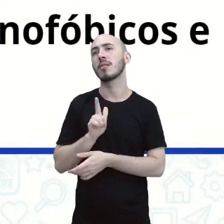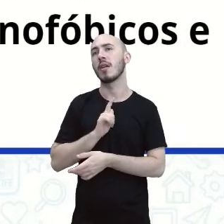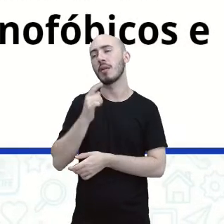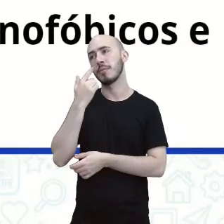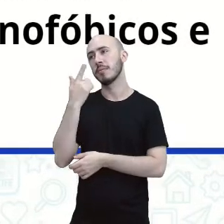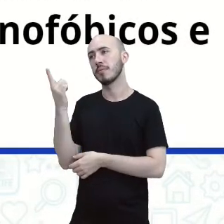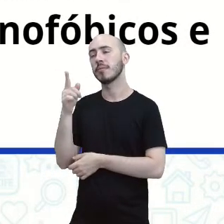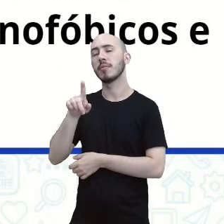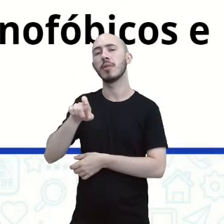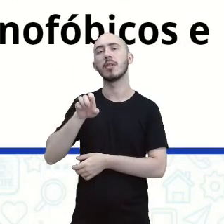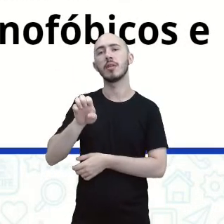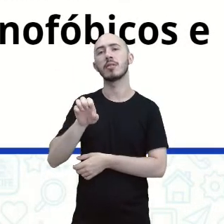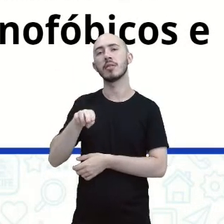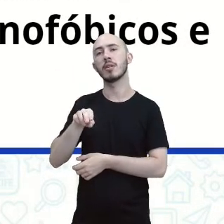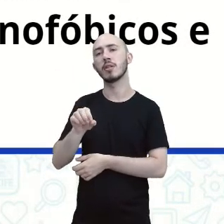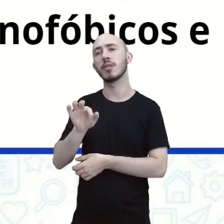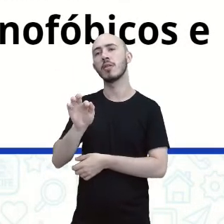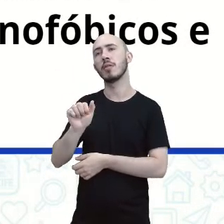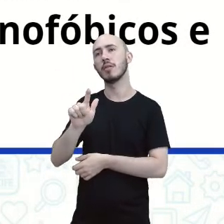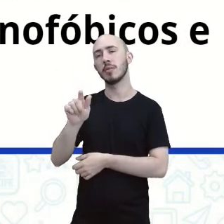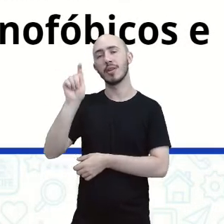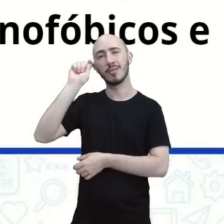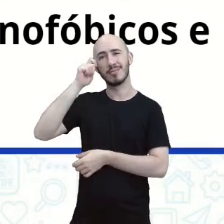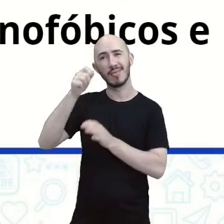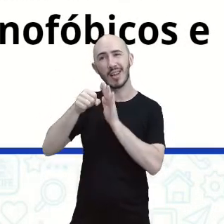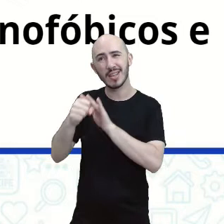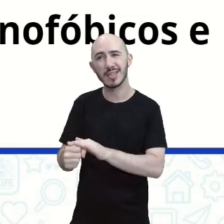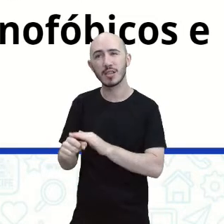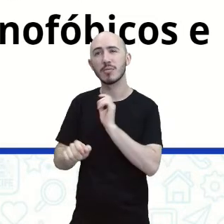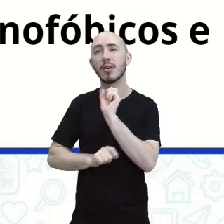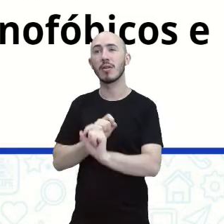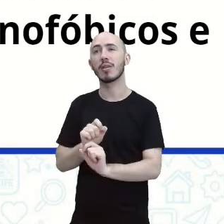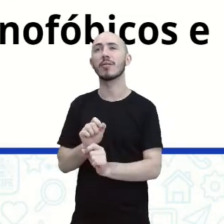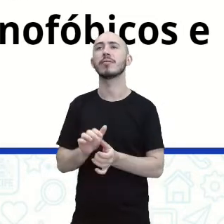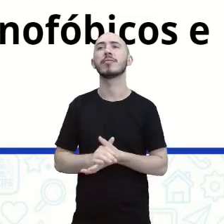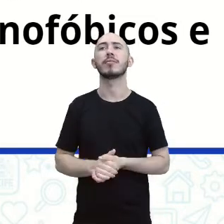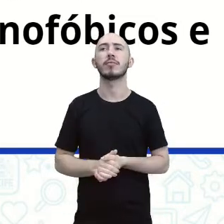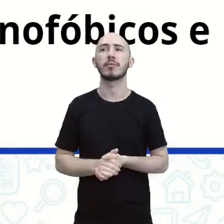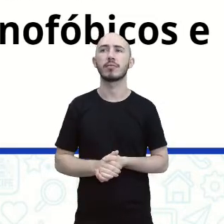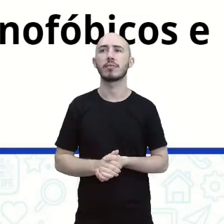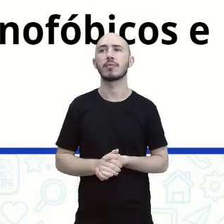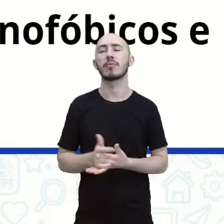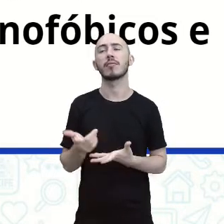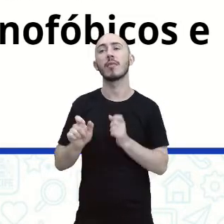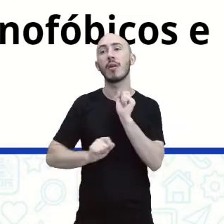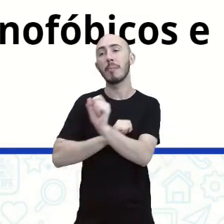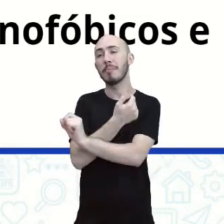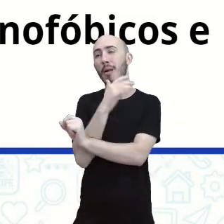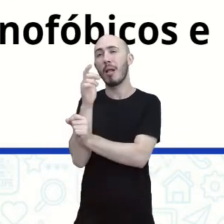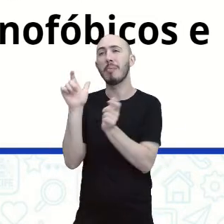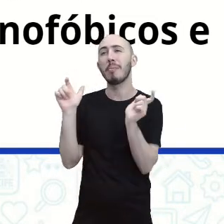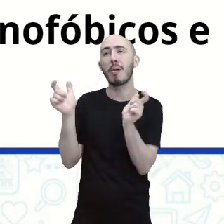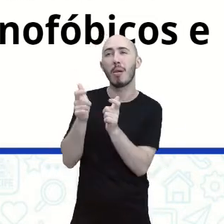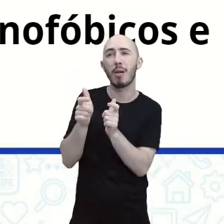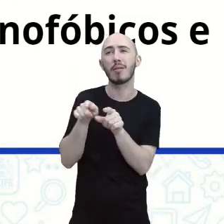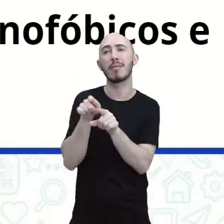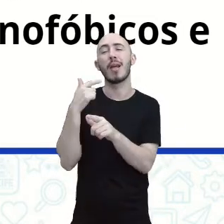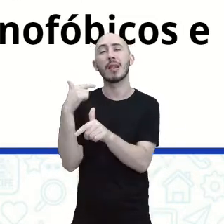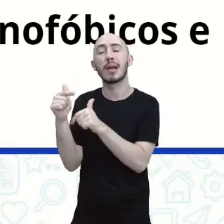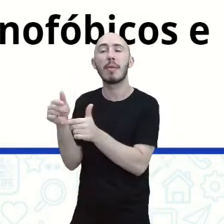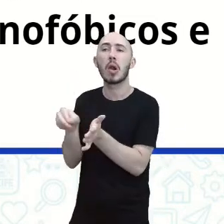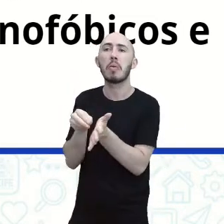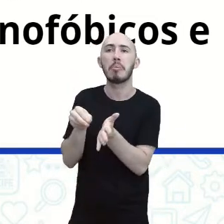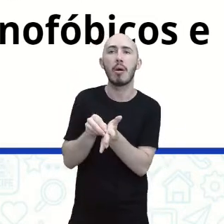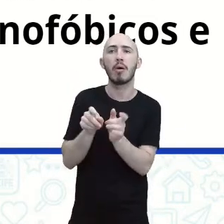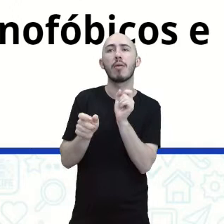agora, a redução do crescimento vegetativo, cada vez menos mão de obra, crise econômica na Europa,